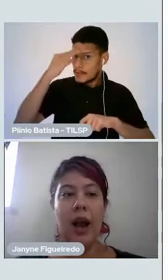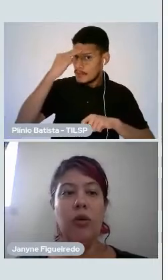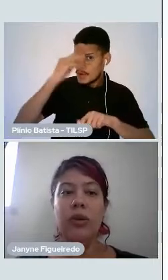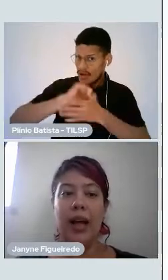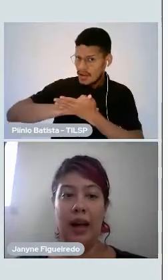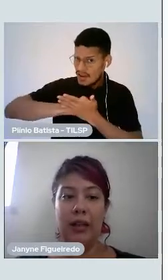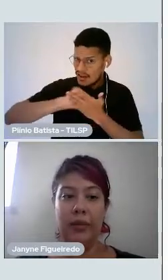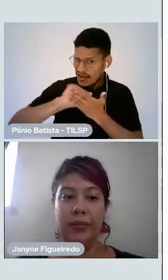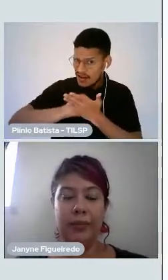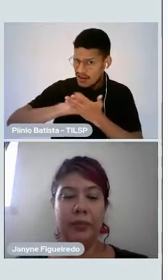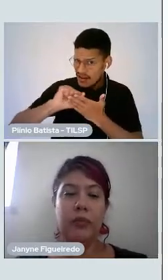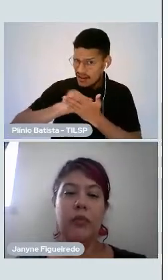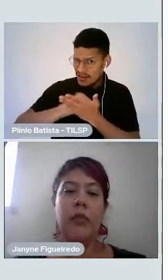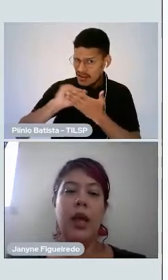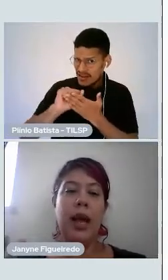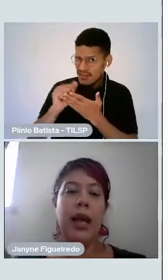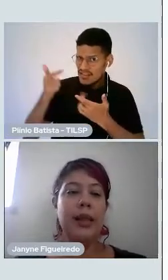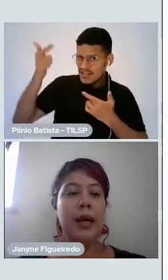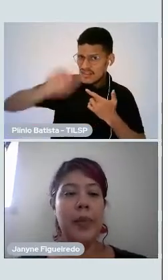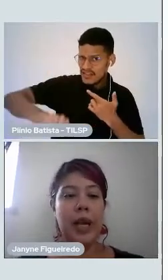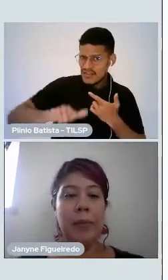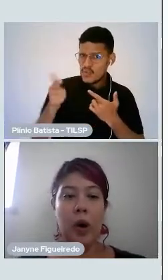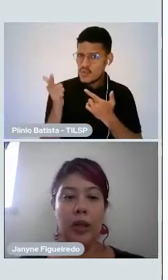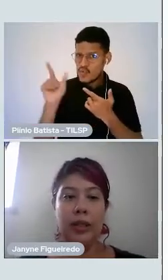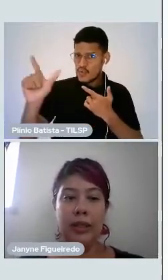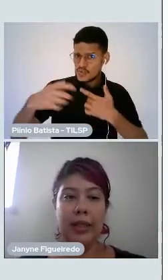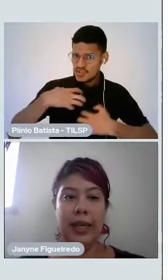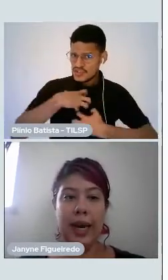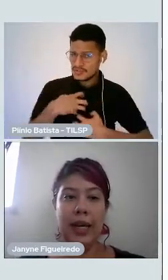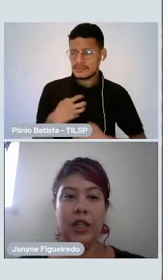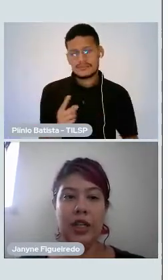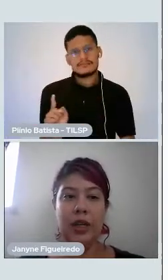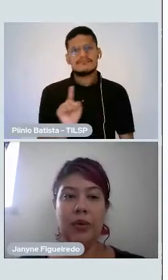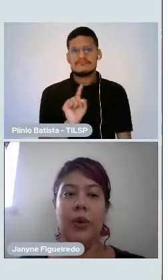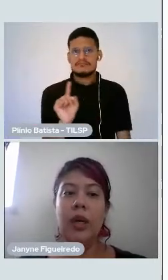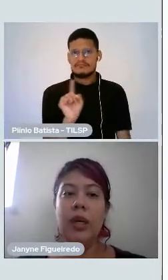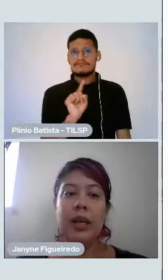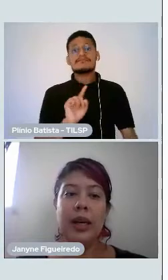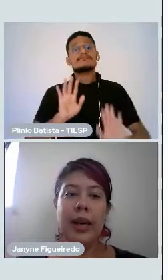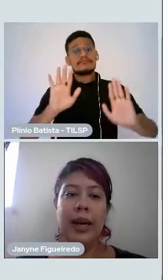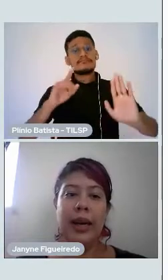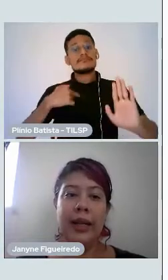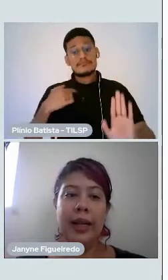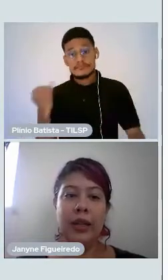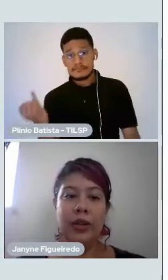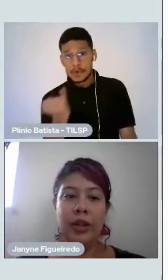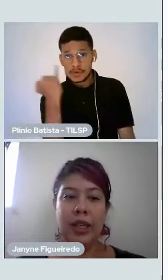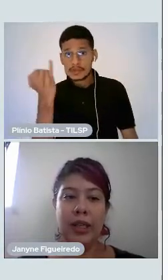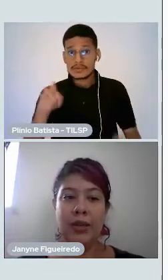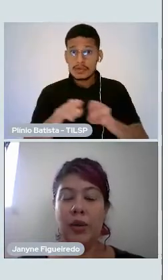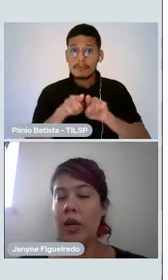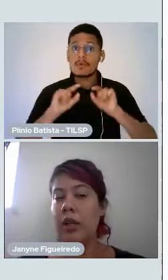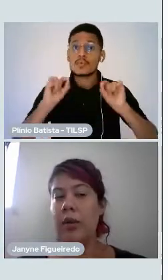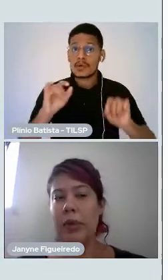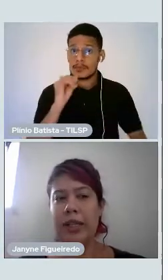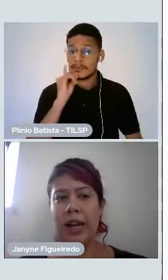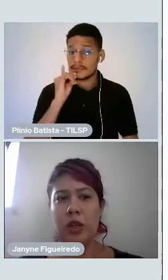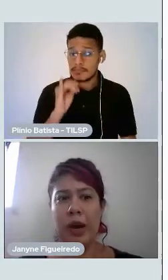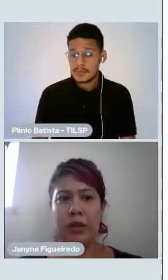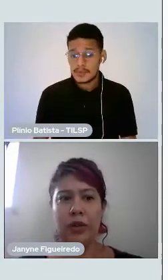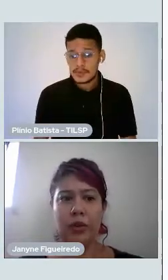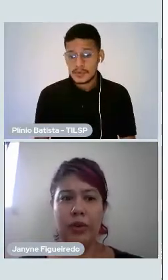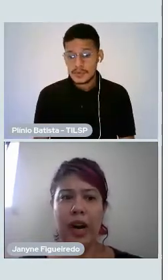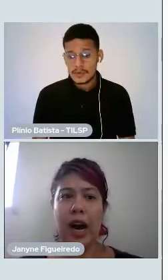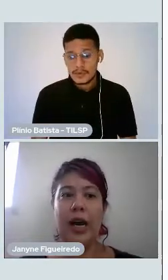apagada e recontada. Também é importante a questão, dentro disso, de